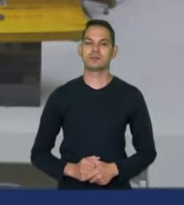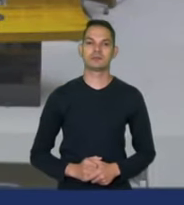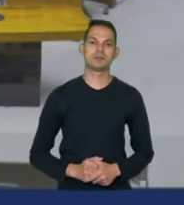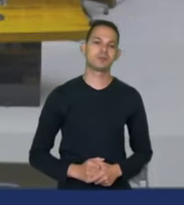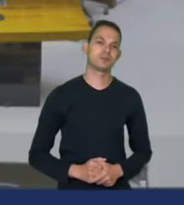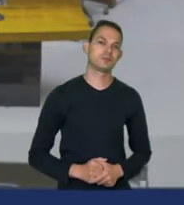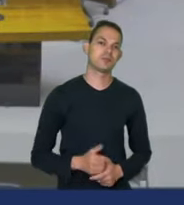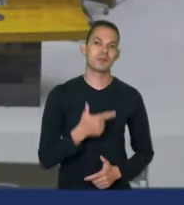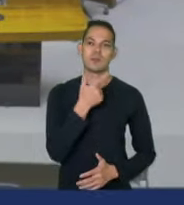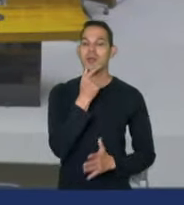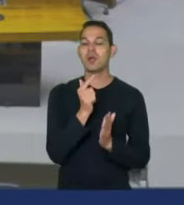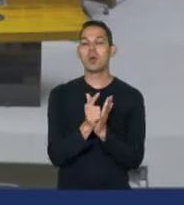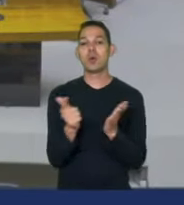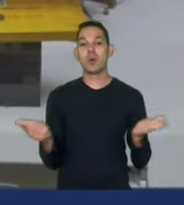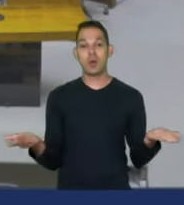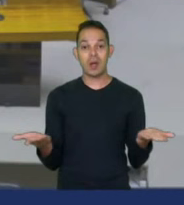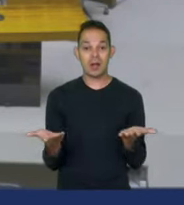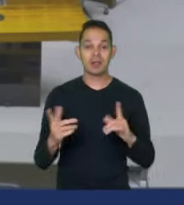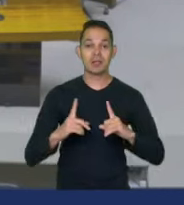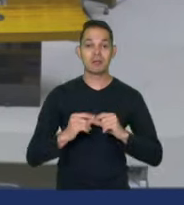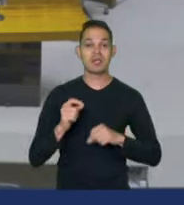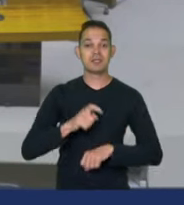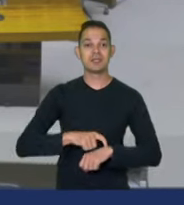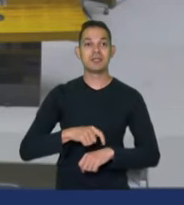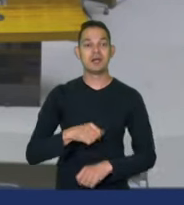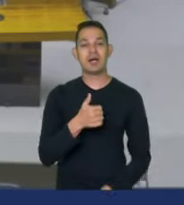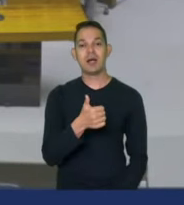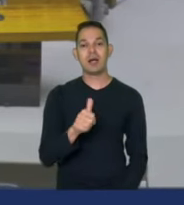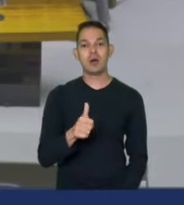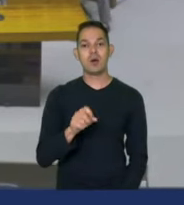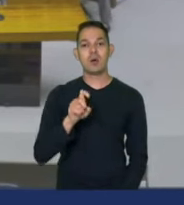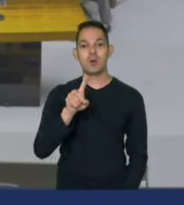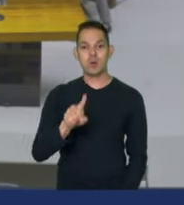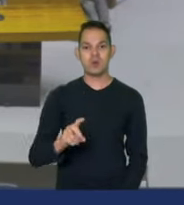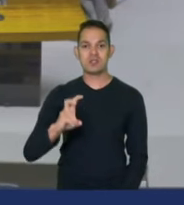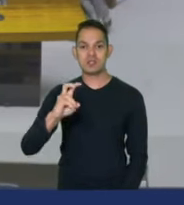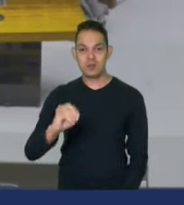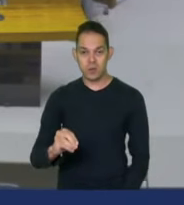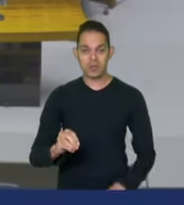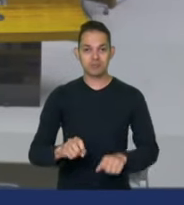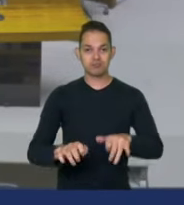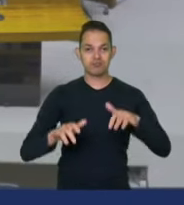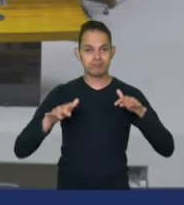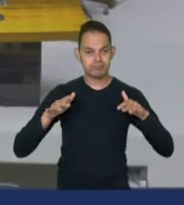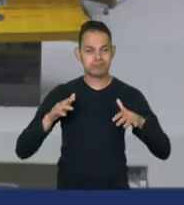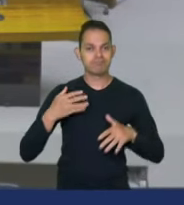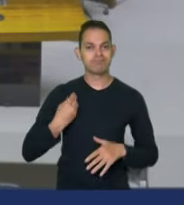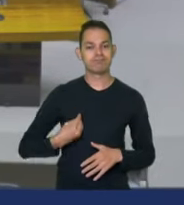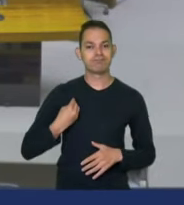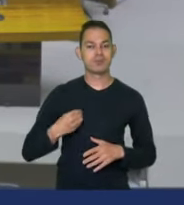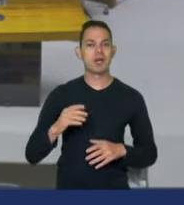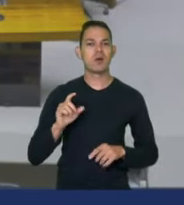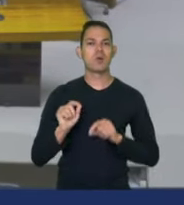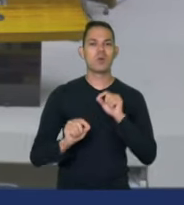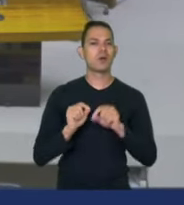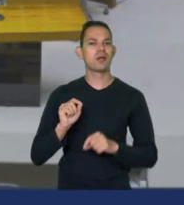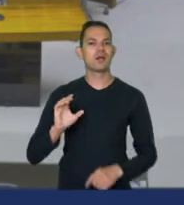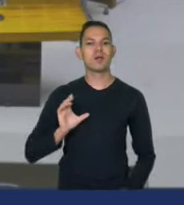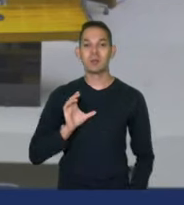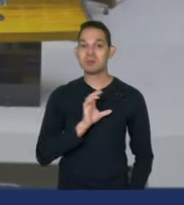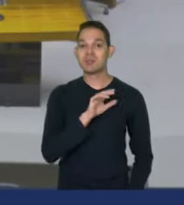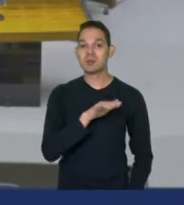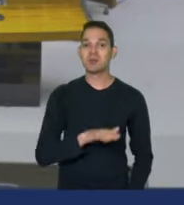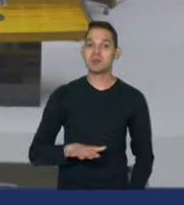Onze horas e 50 minutos, você continua acompanhando conosco ao vivo, direto do plenário Luiz Guimarães, Comissão Geral, que